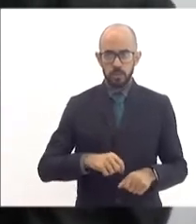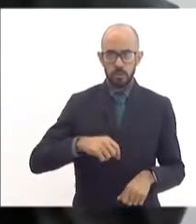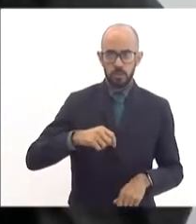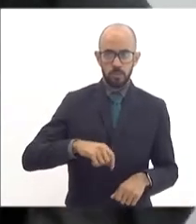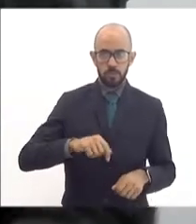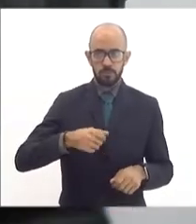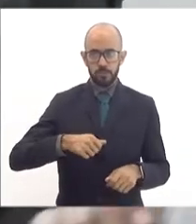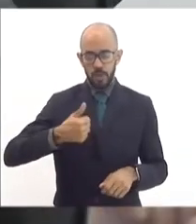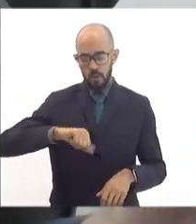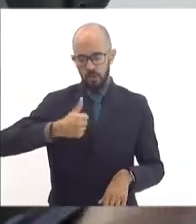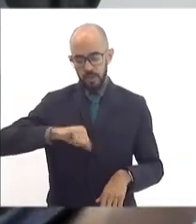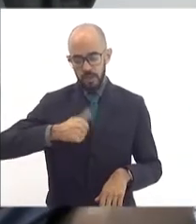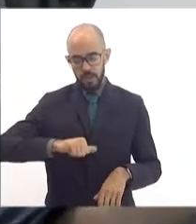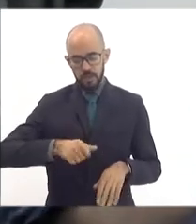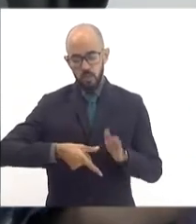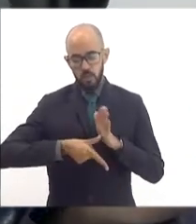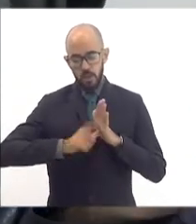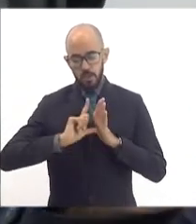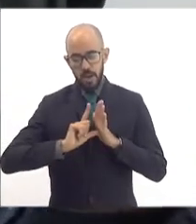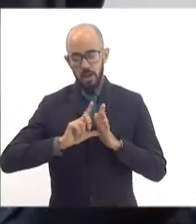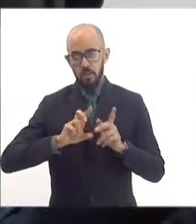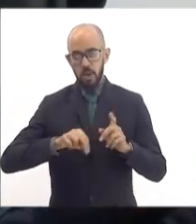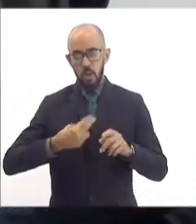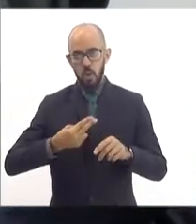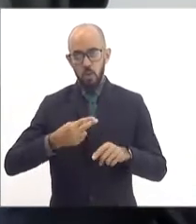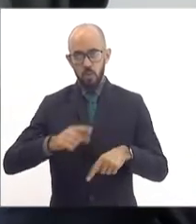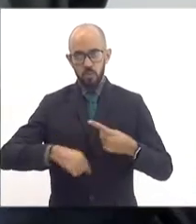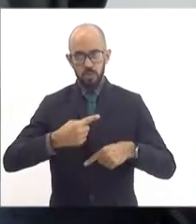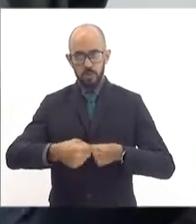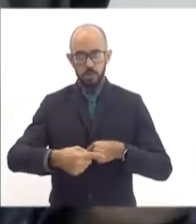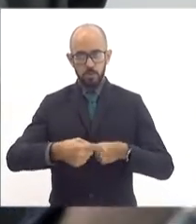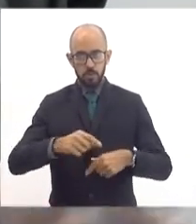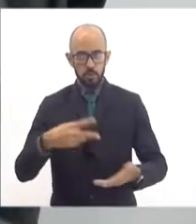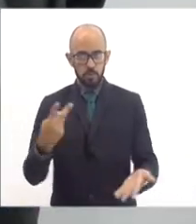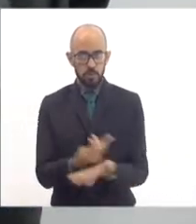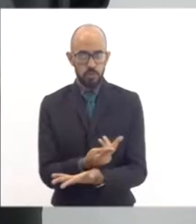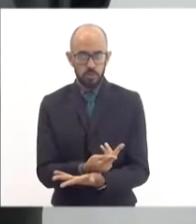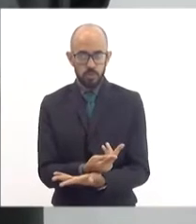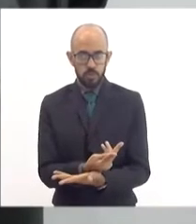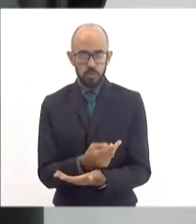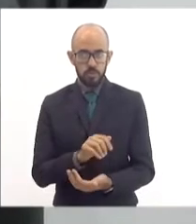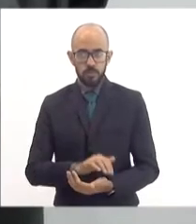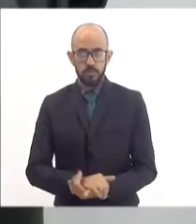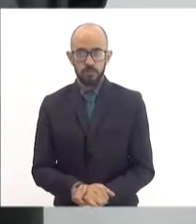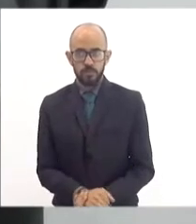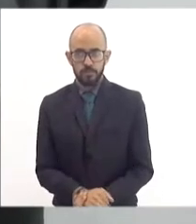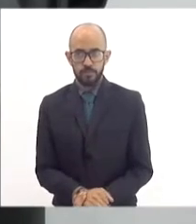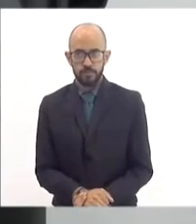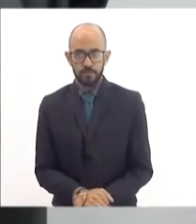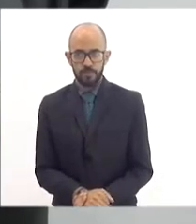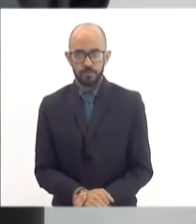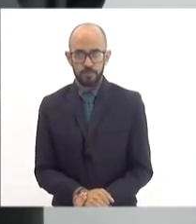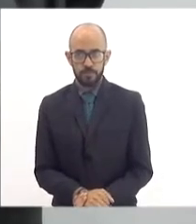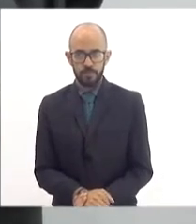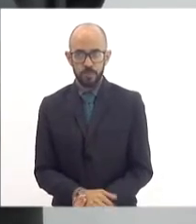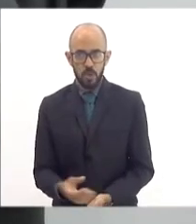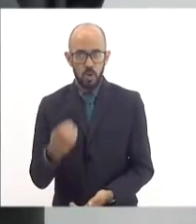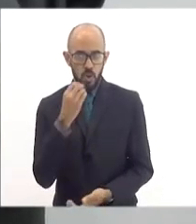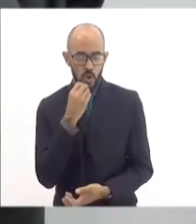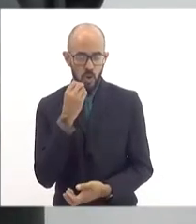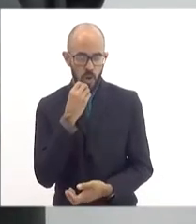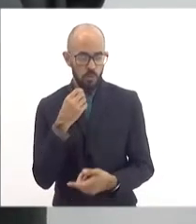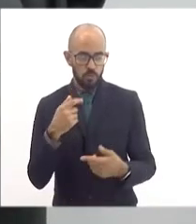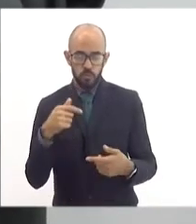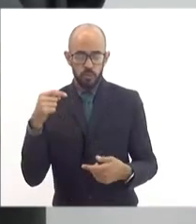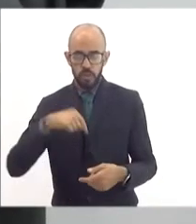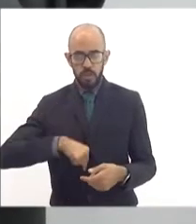né, ou de análise a posteriori do fato. E, evidentemente, essa controvérsia não vai